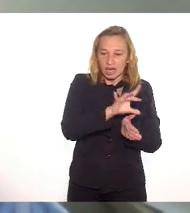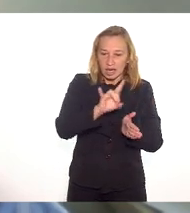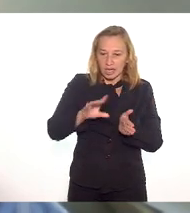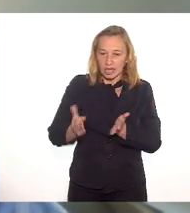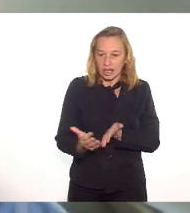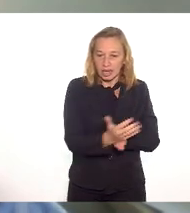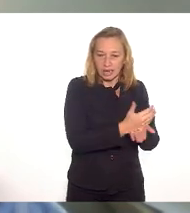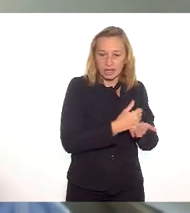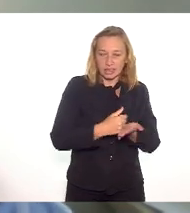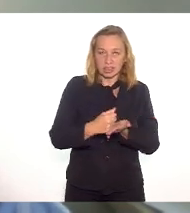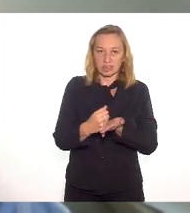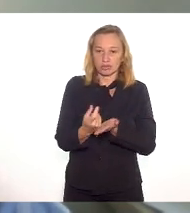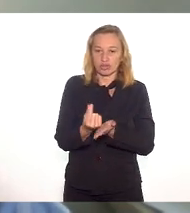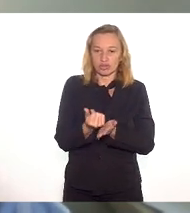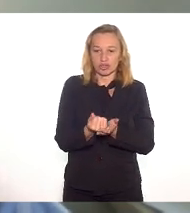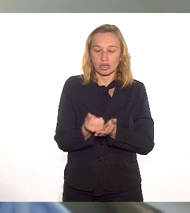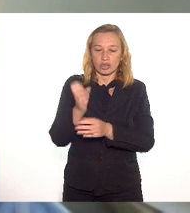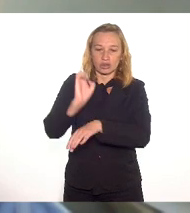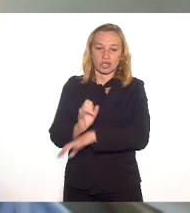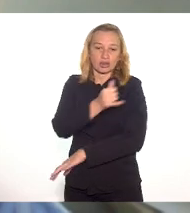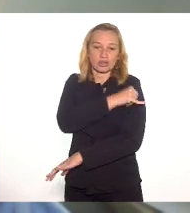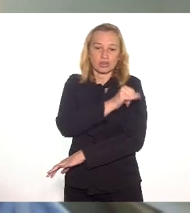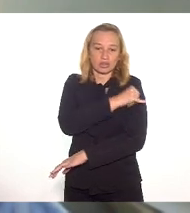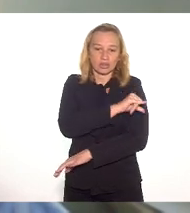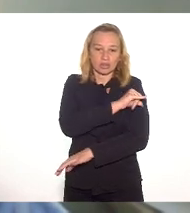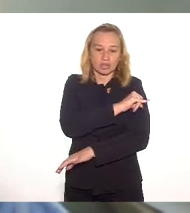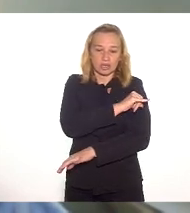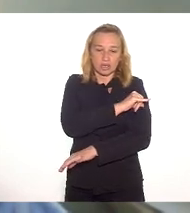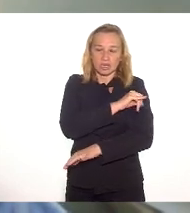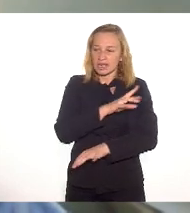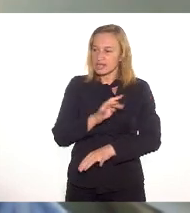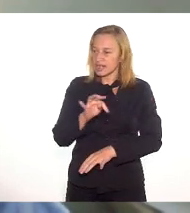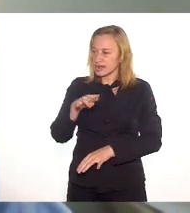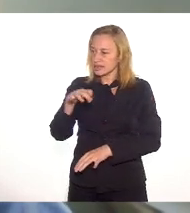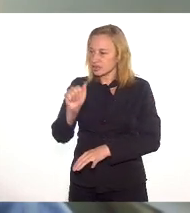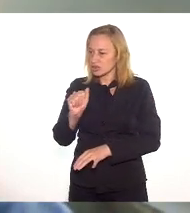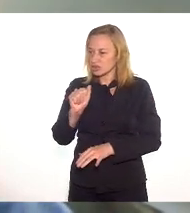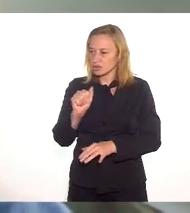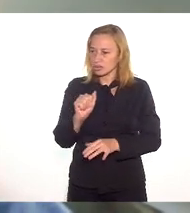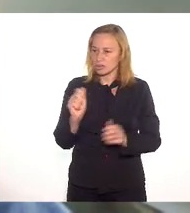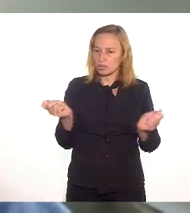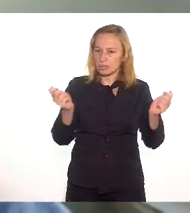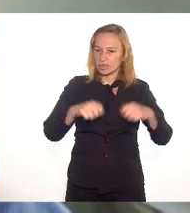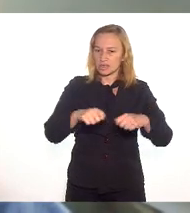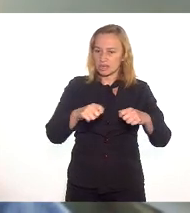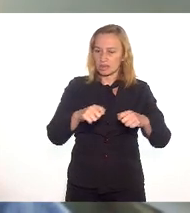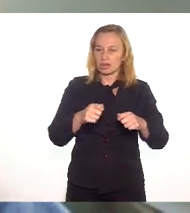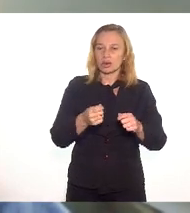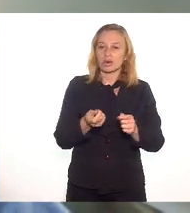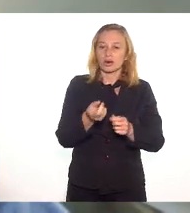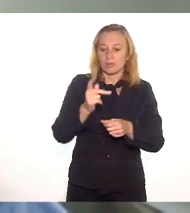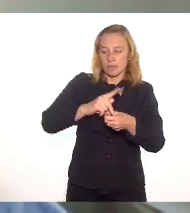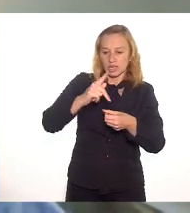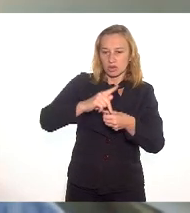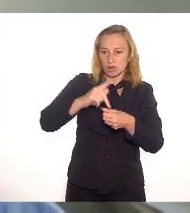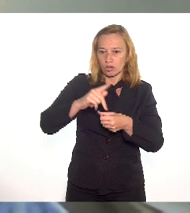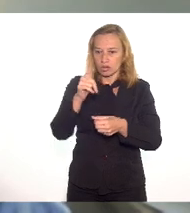Estado do Rio de Janeiro, referente às receitas compensatórias da exploração de petróleo e